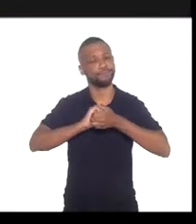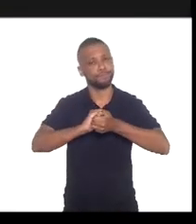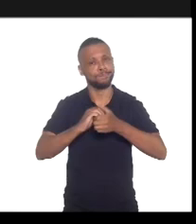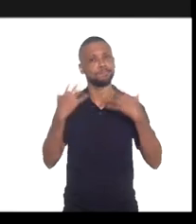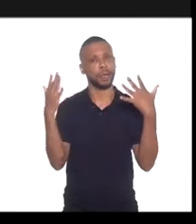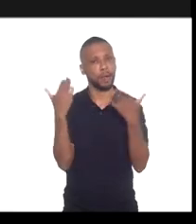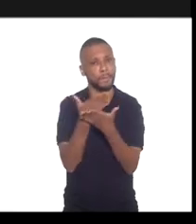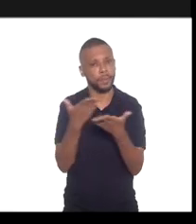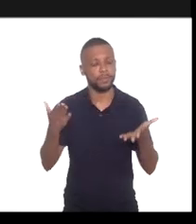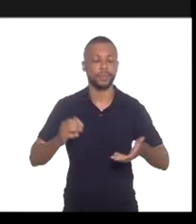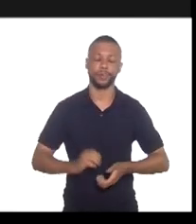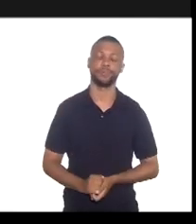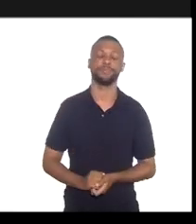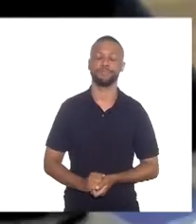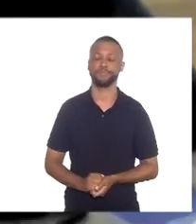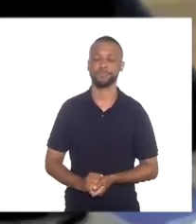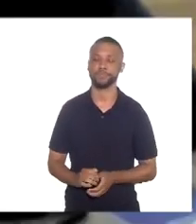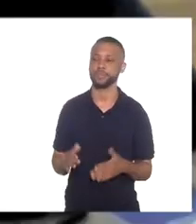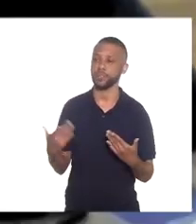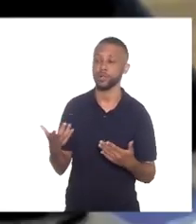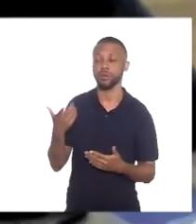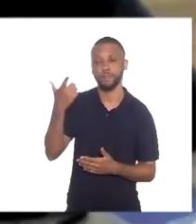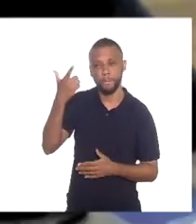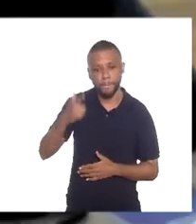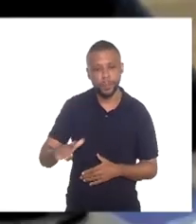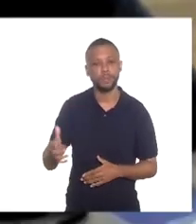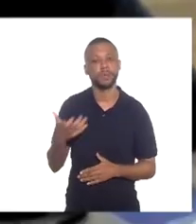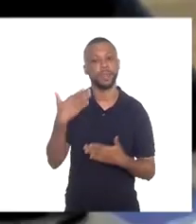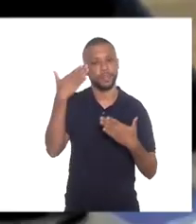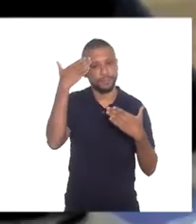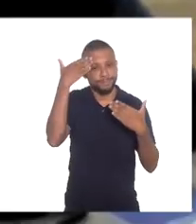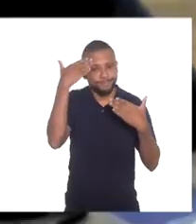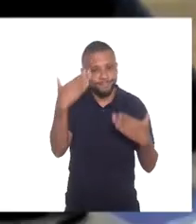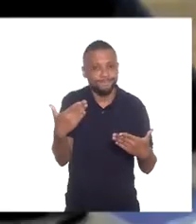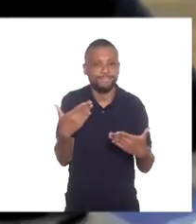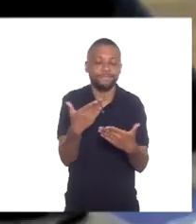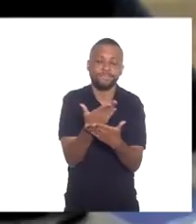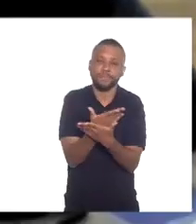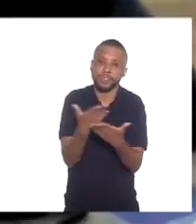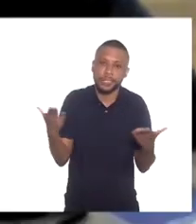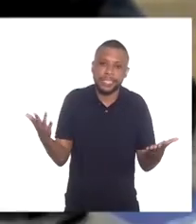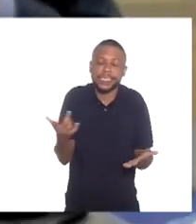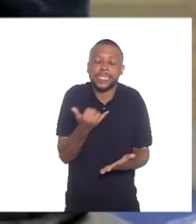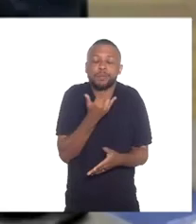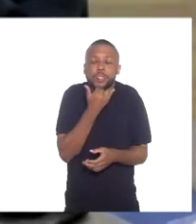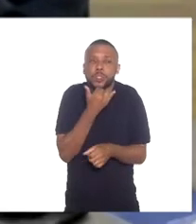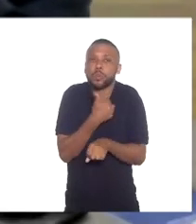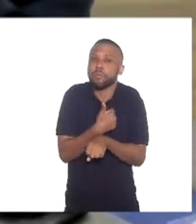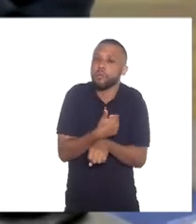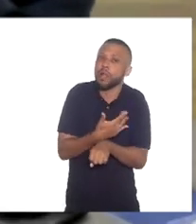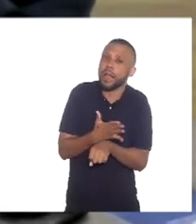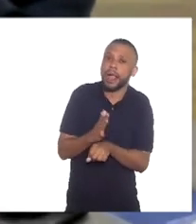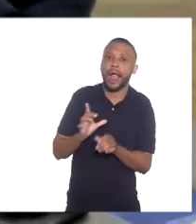Bem, então, mais uma vez agradecer e desculpar do atraso.